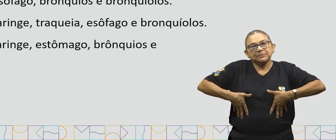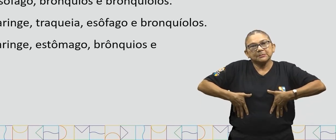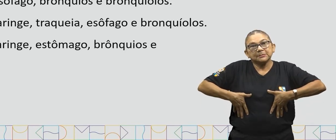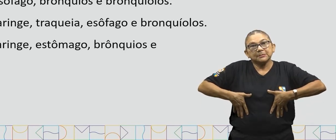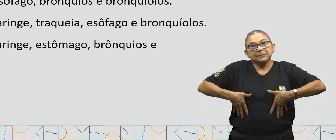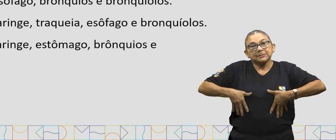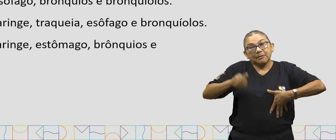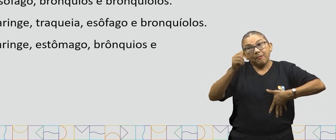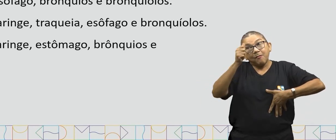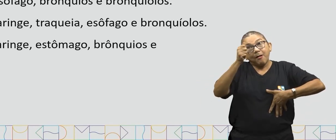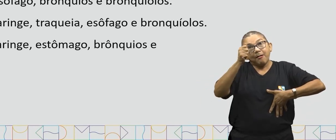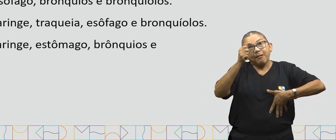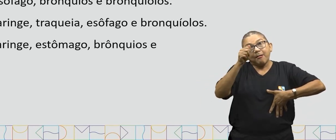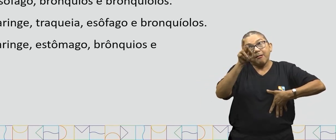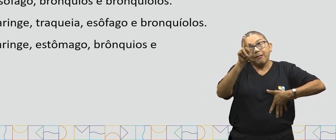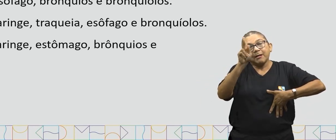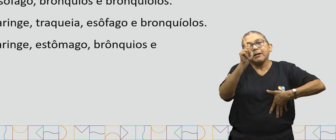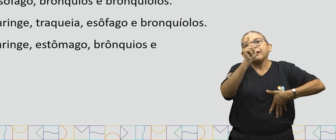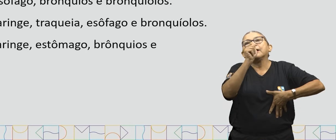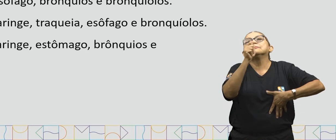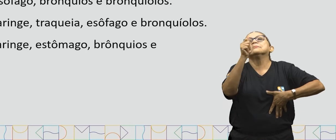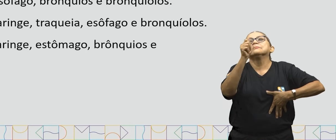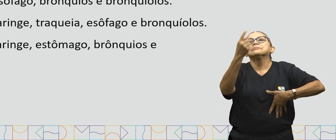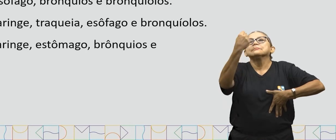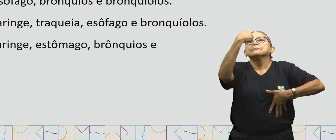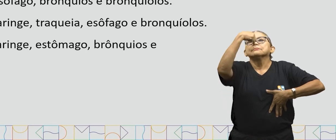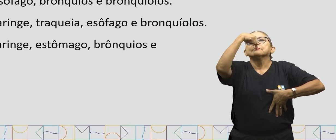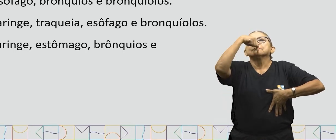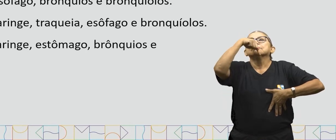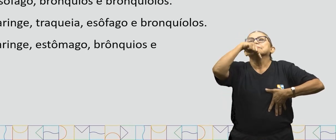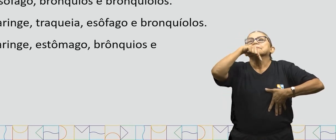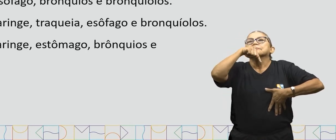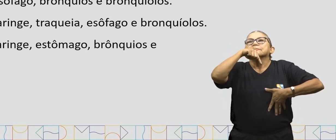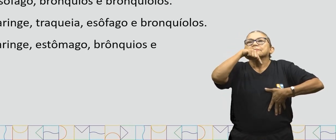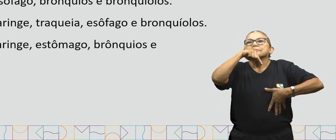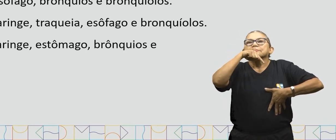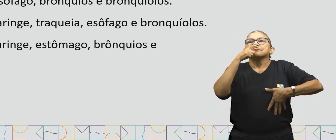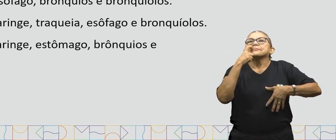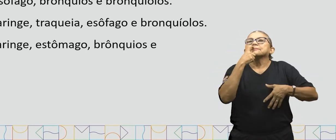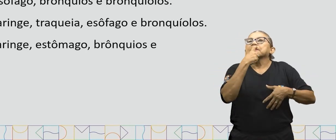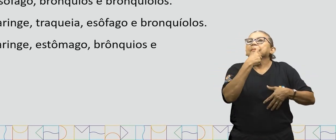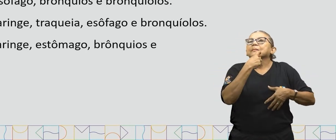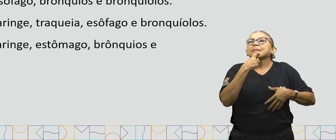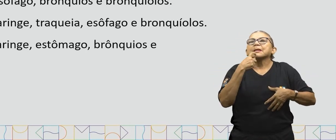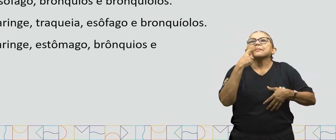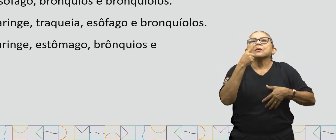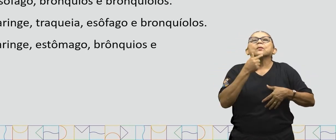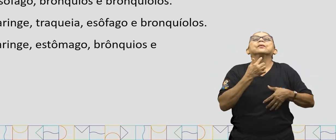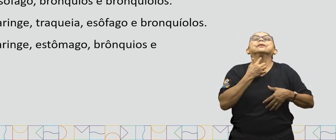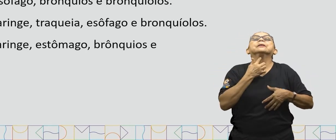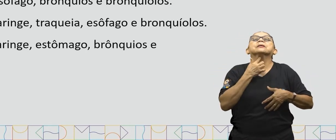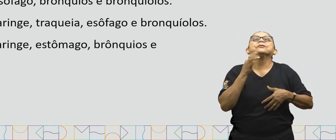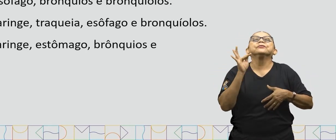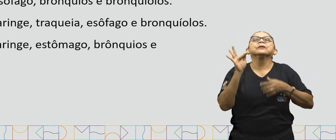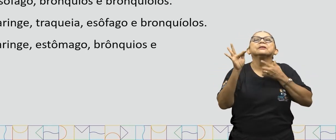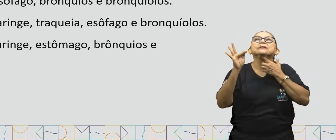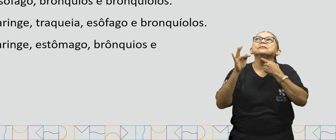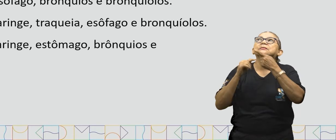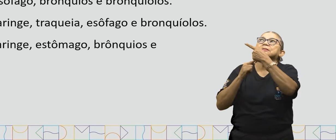o seguinte: cavidades nasais, boca, faringe,